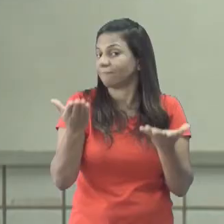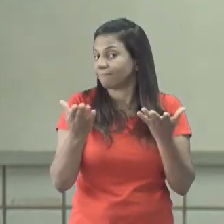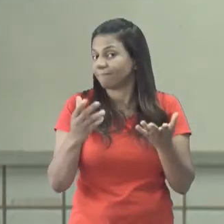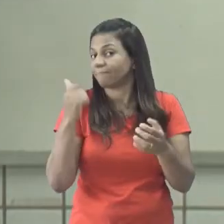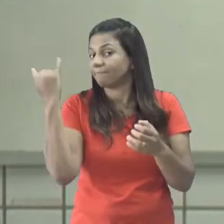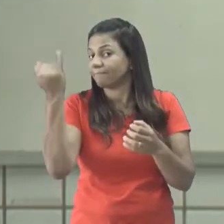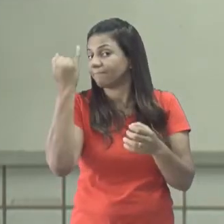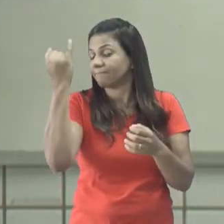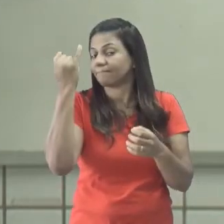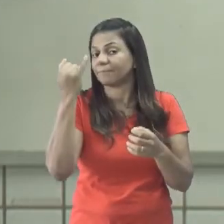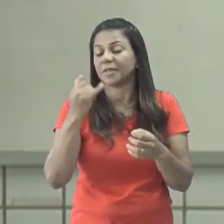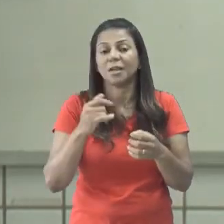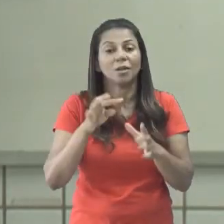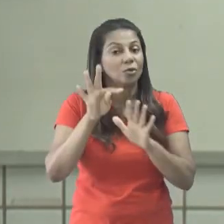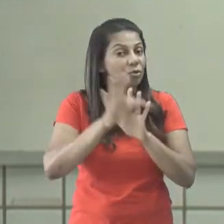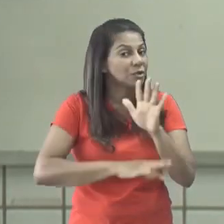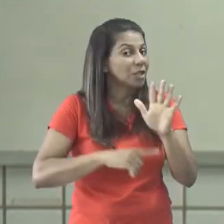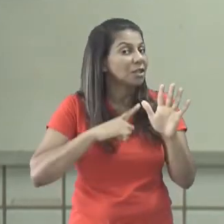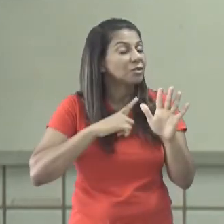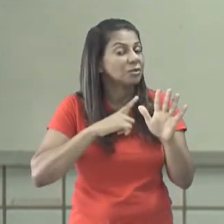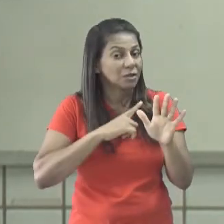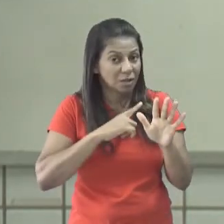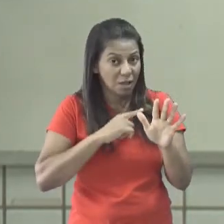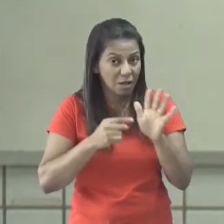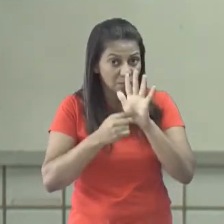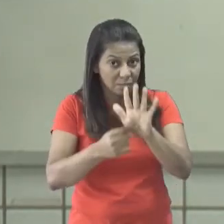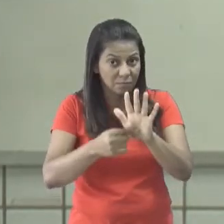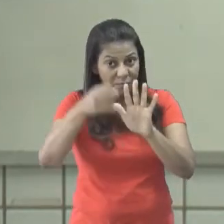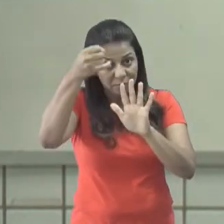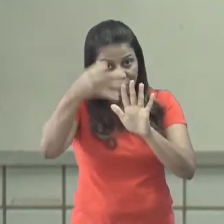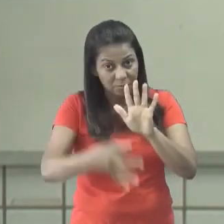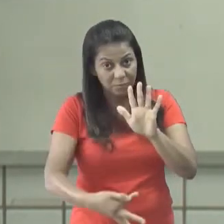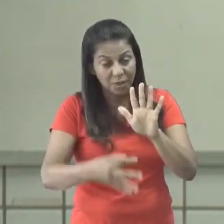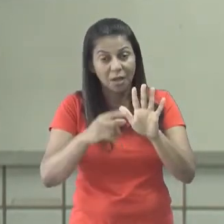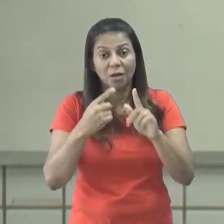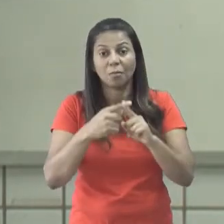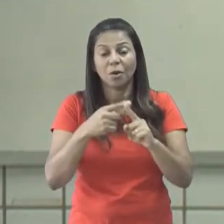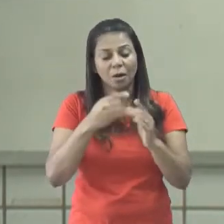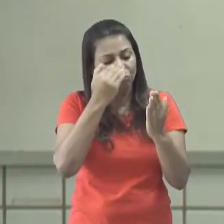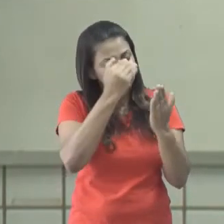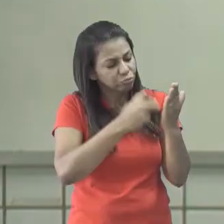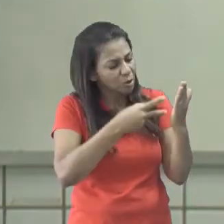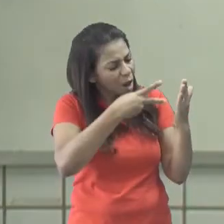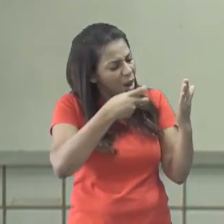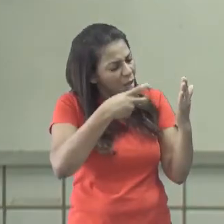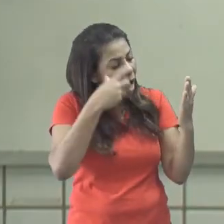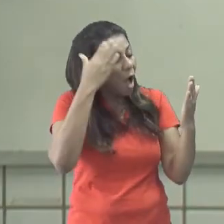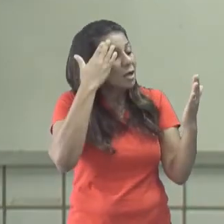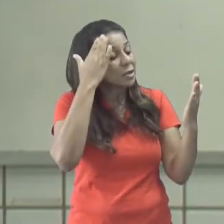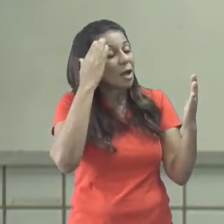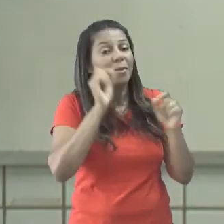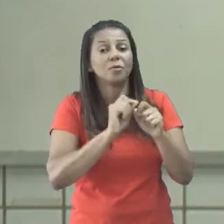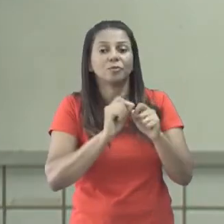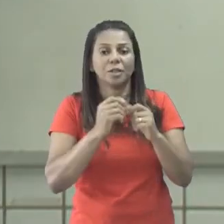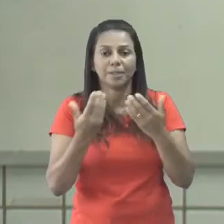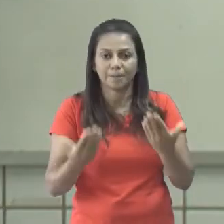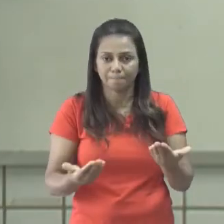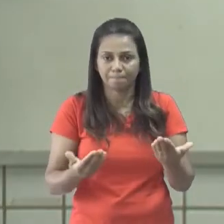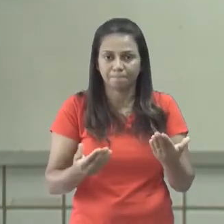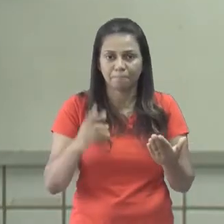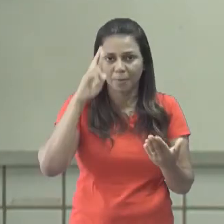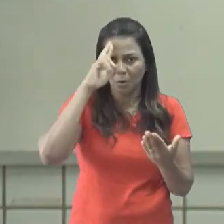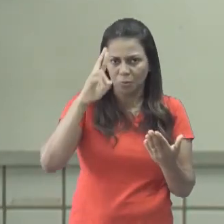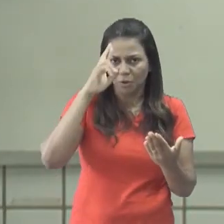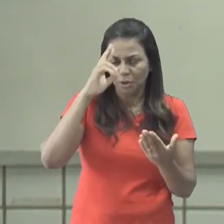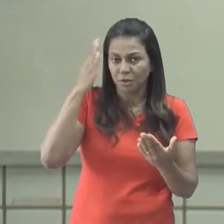que no texto dramático esteja definido isso aí, para que na hora de encenar, os atores saibam o que fazer. O diretor